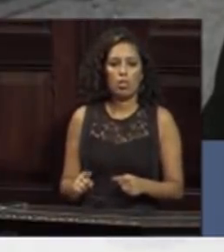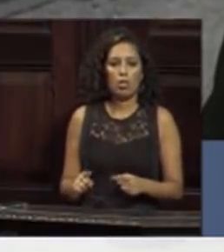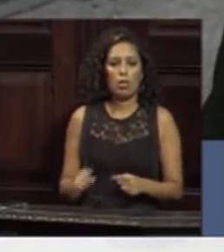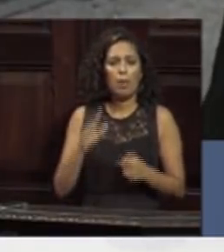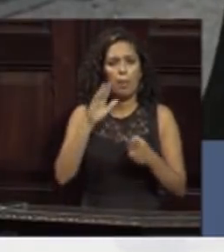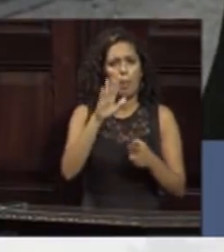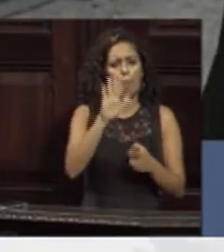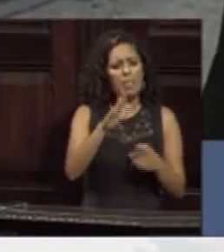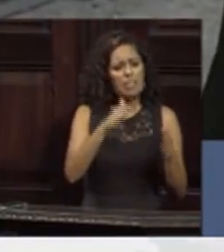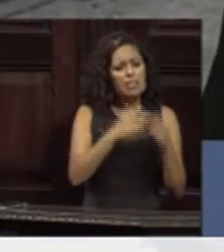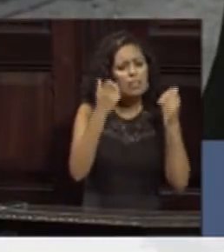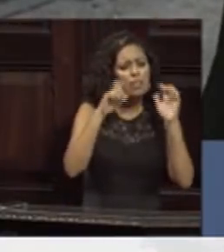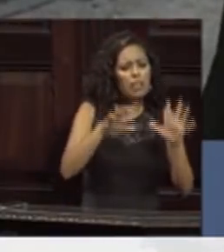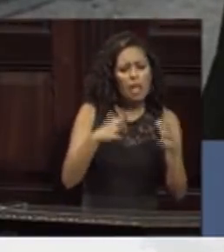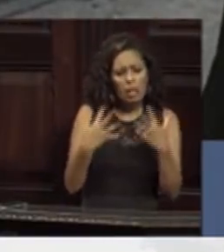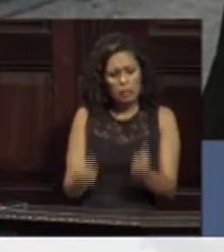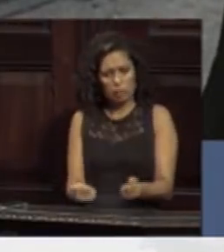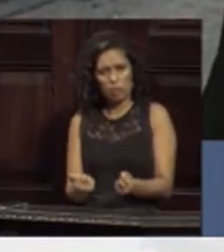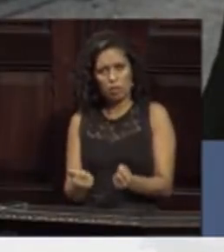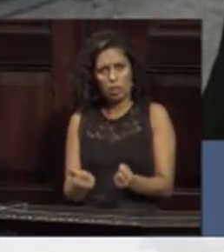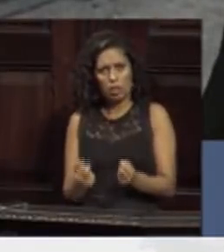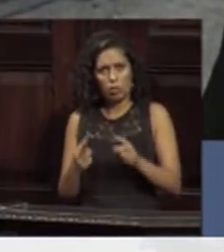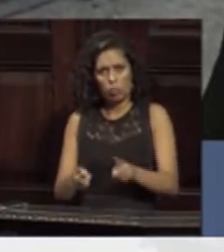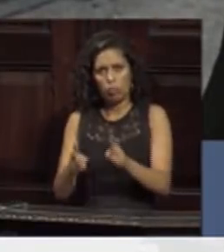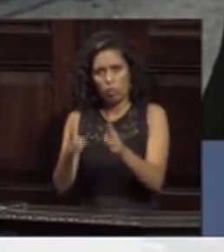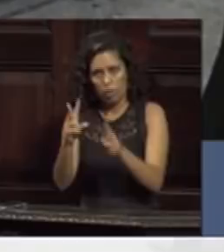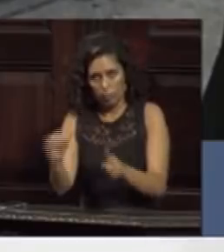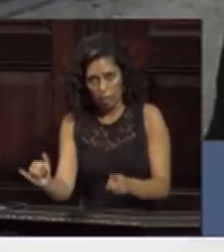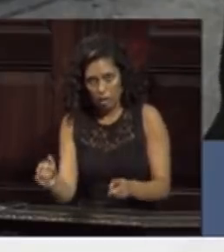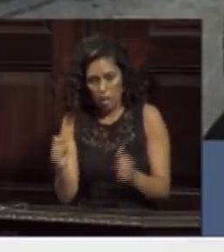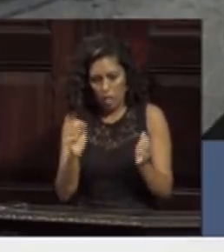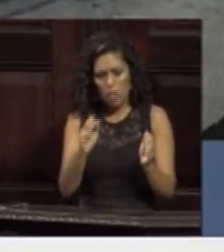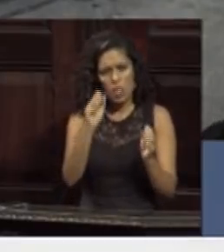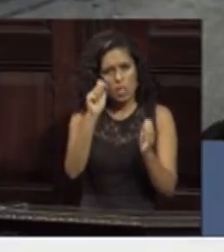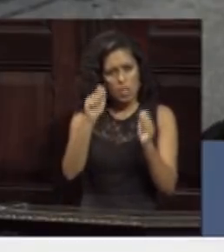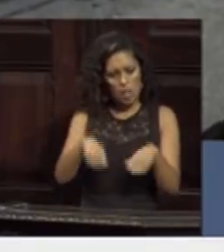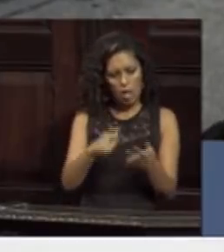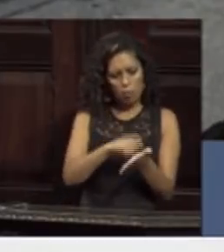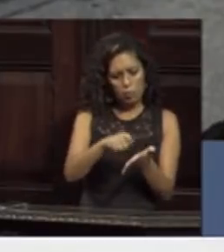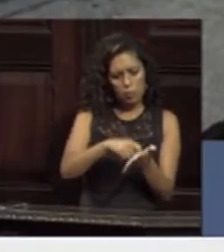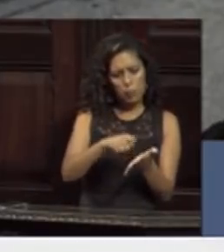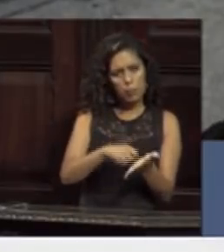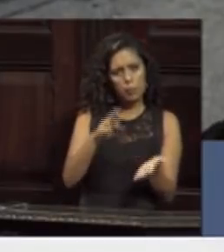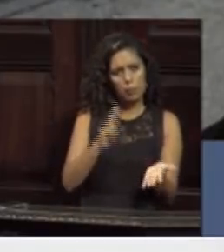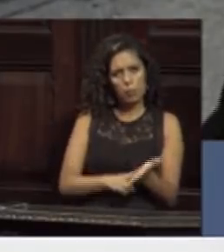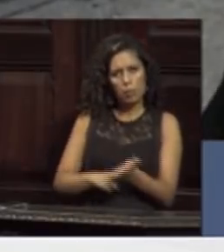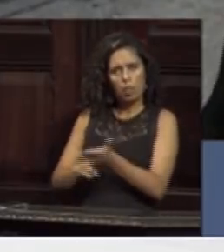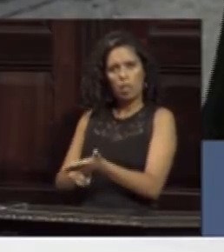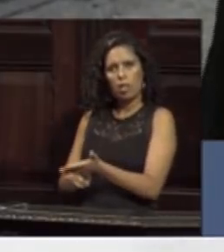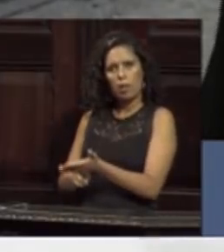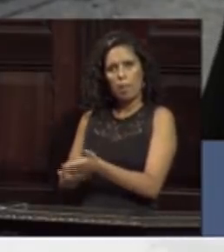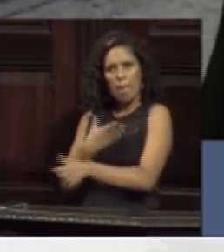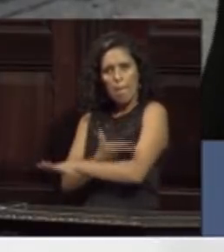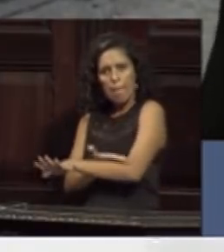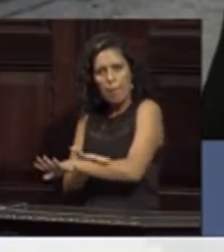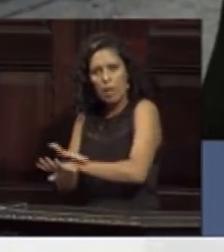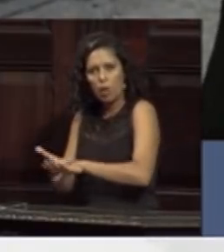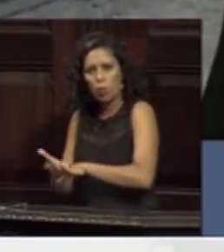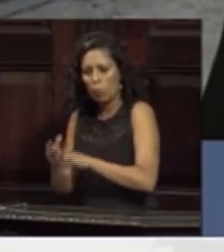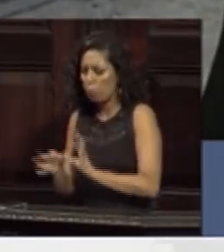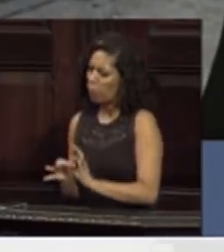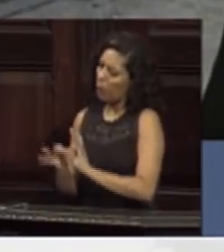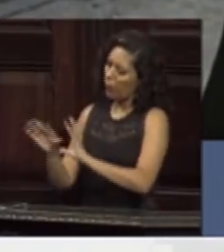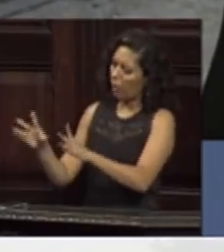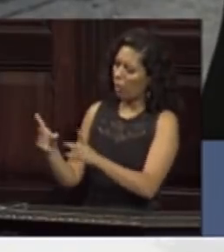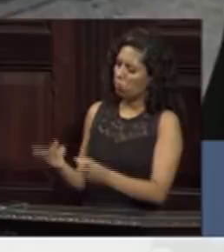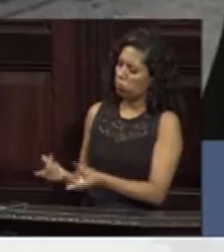continuar operando com cheque em branco e afundando o Estado do Rio de Janeiro na lama. Então, o que essa emenda quer é muito simples. A